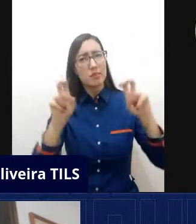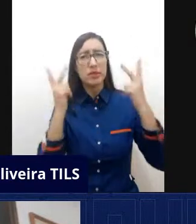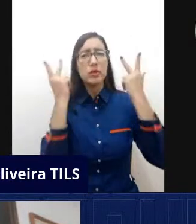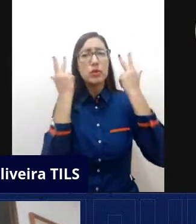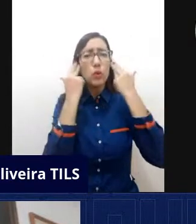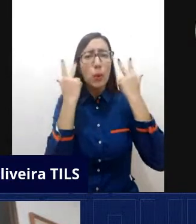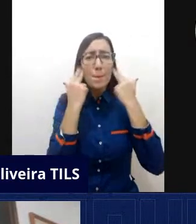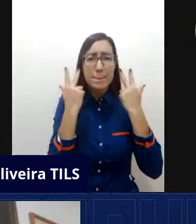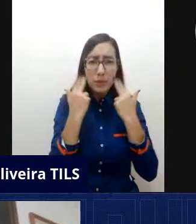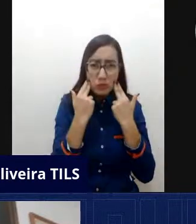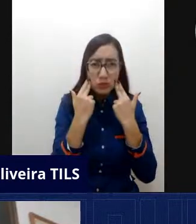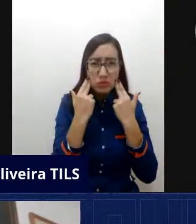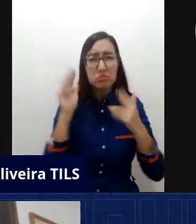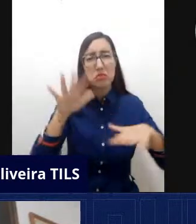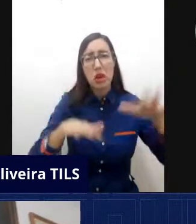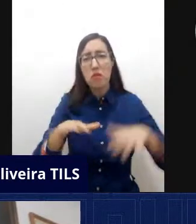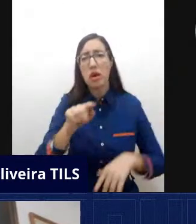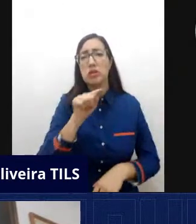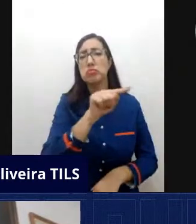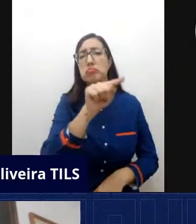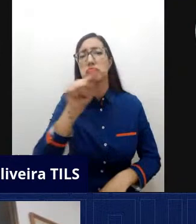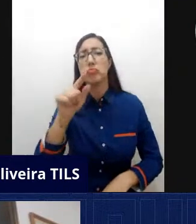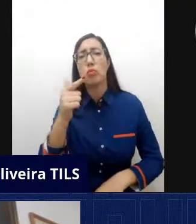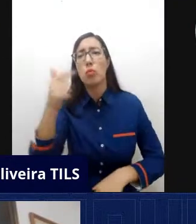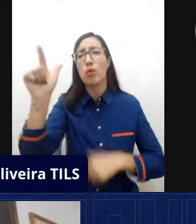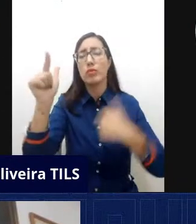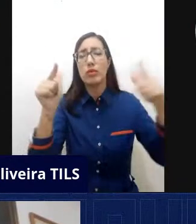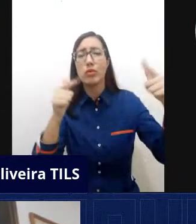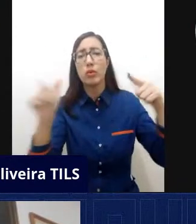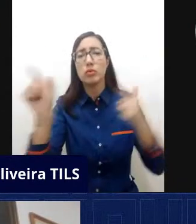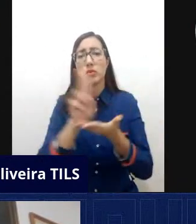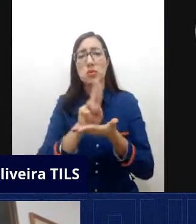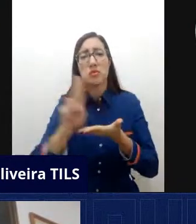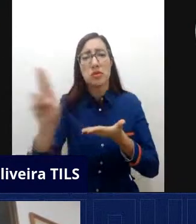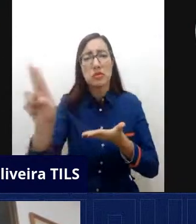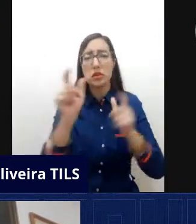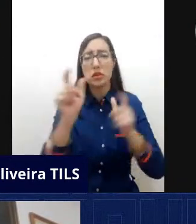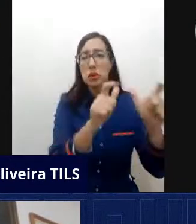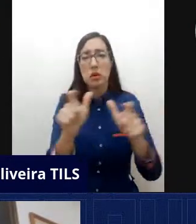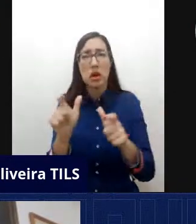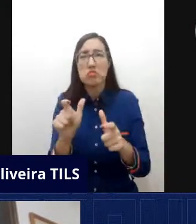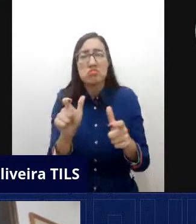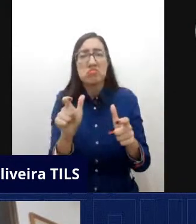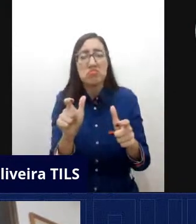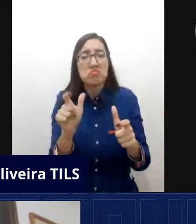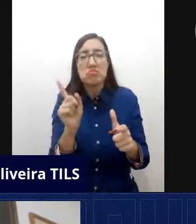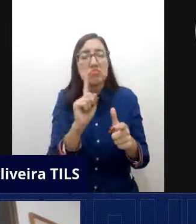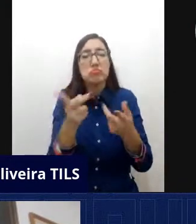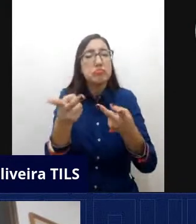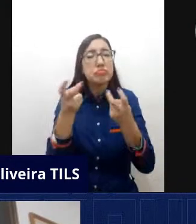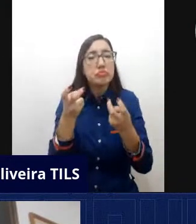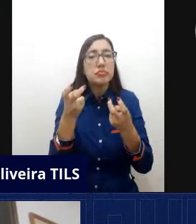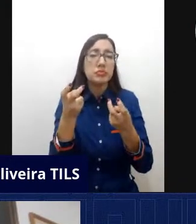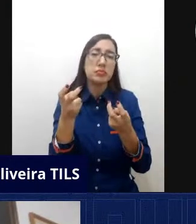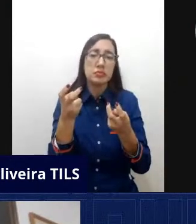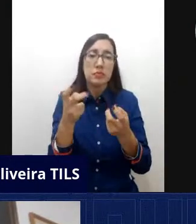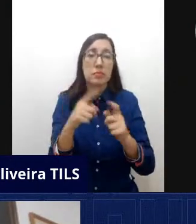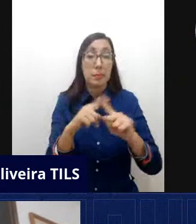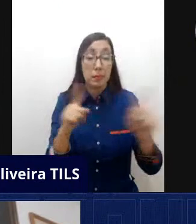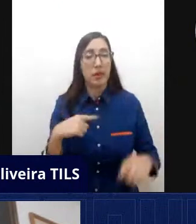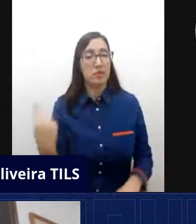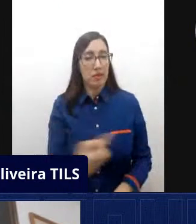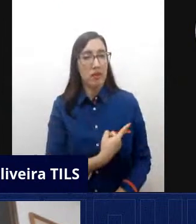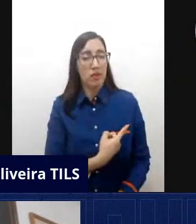rural, e que essa assistência técnica, né, ganhou um destaque muito importante no campo da ação de